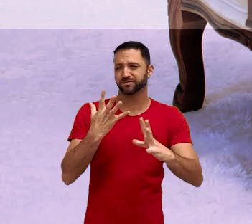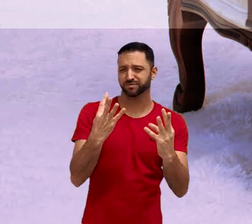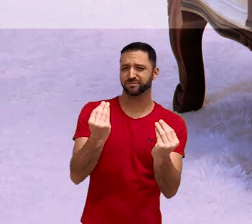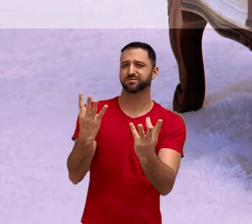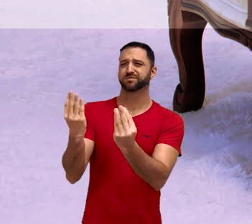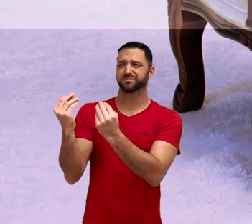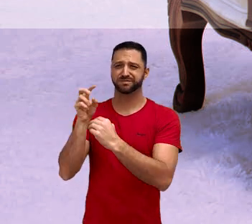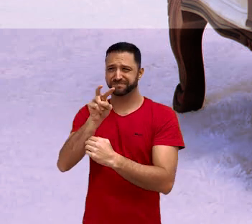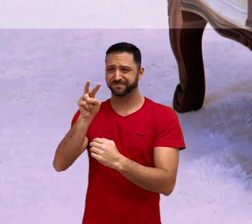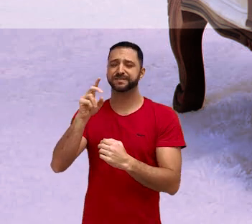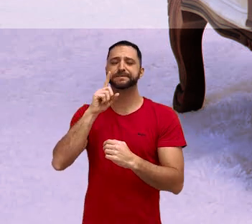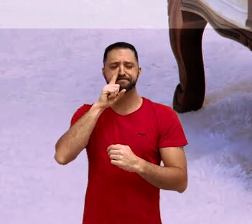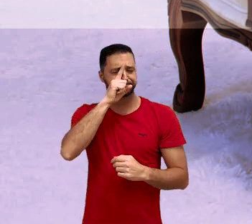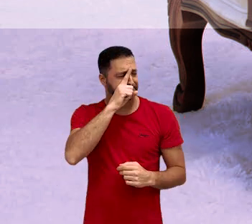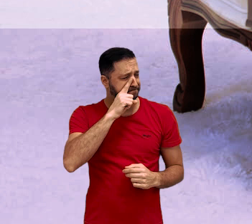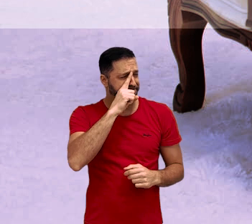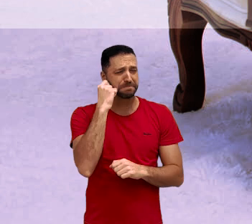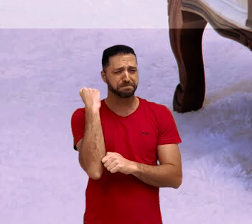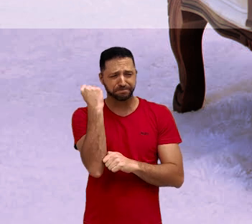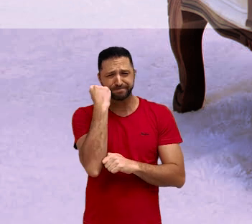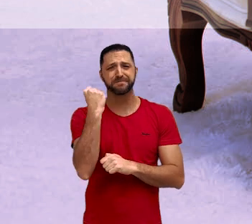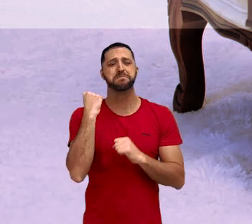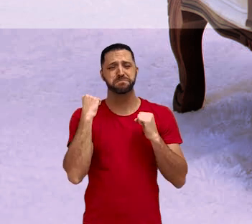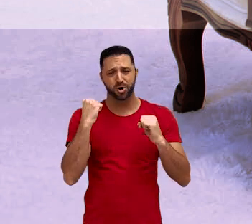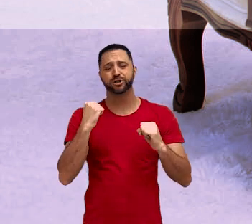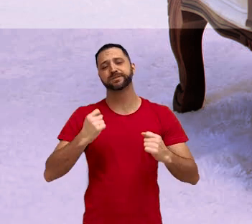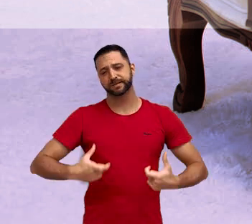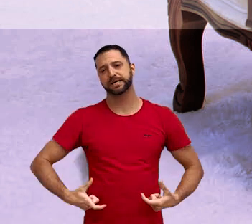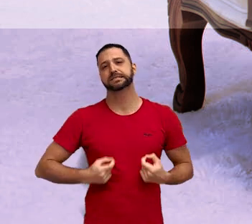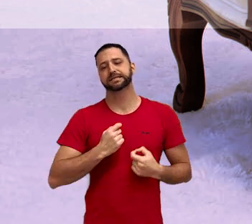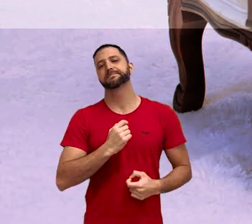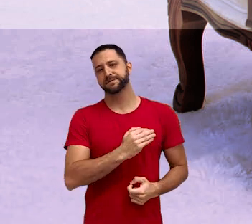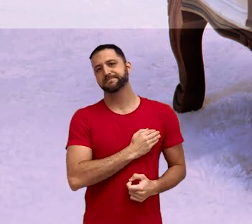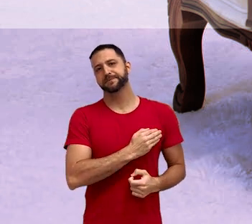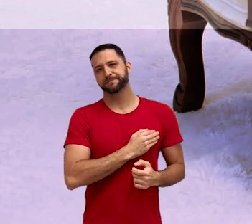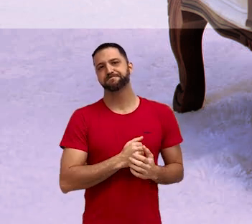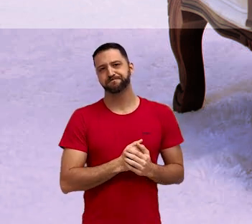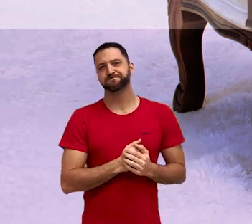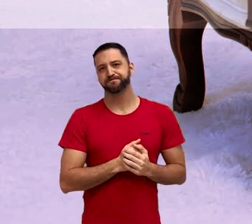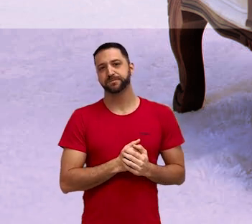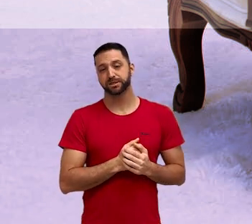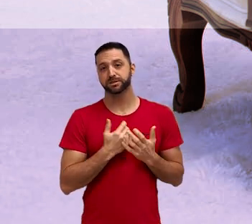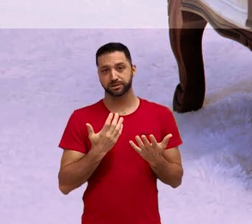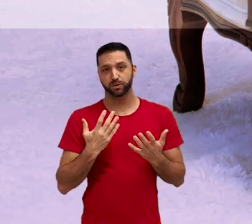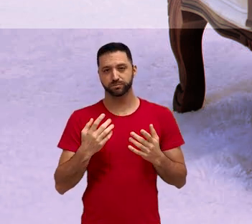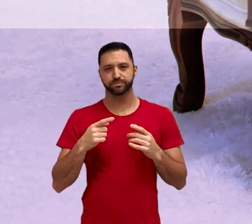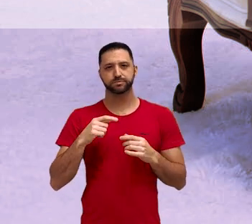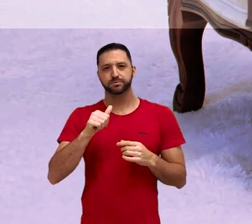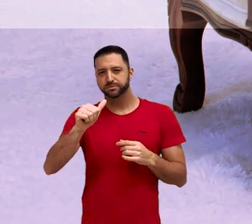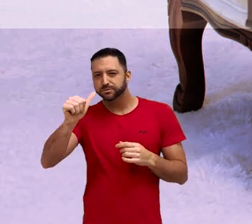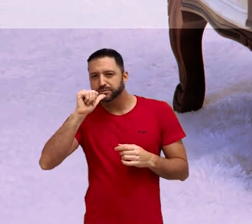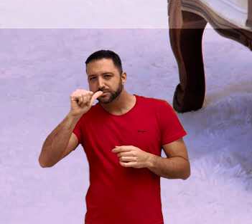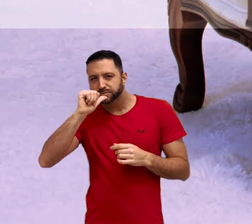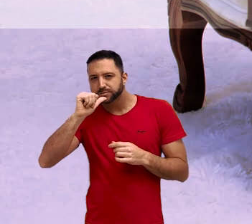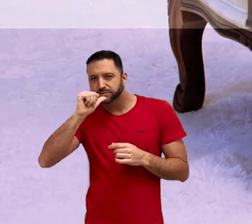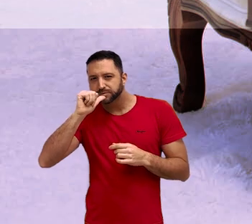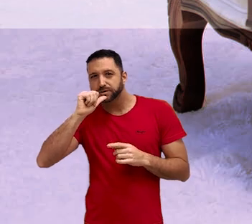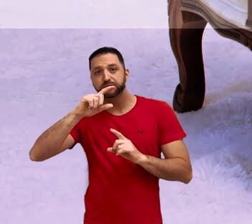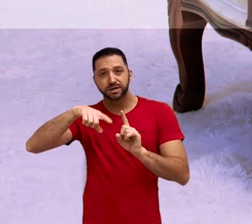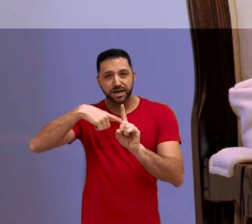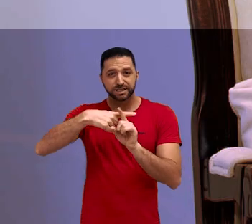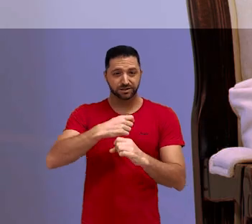sobrepeso, a obesidade. Fator de risco super importante para câncer de mama. E duas coisas que eu quero trazer aqui para